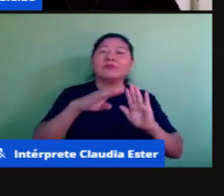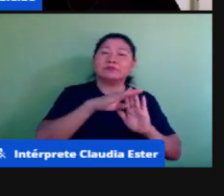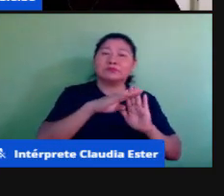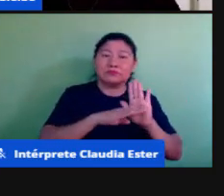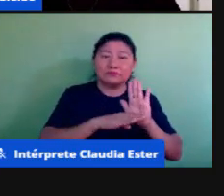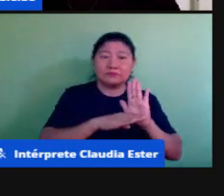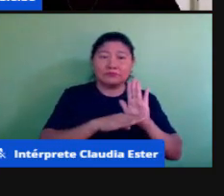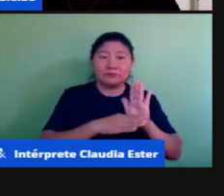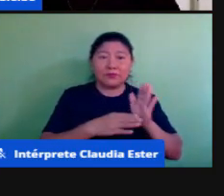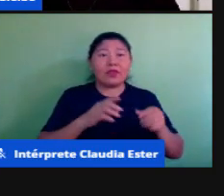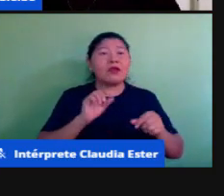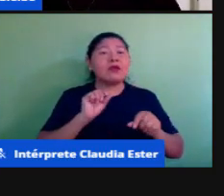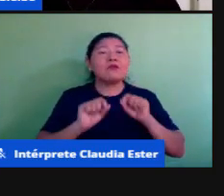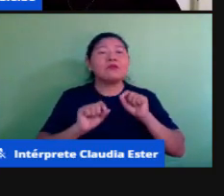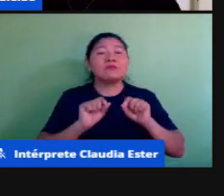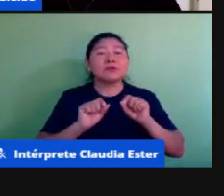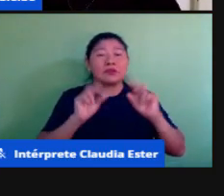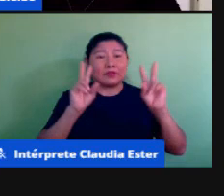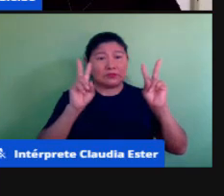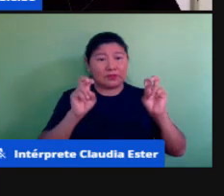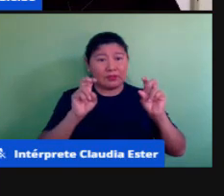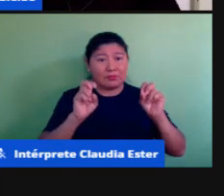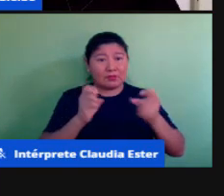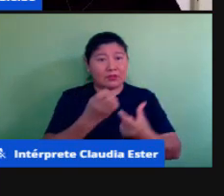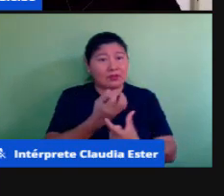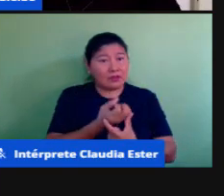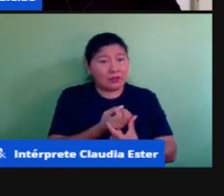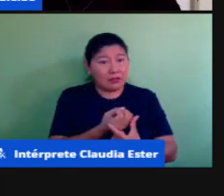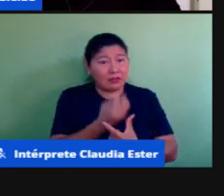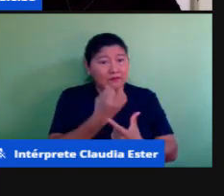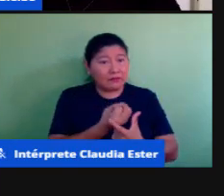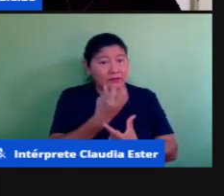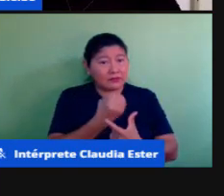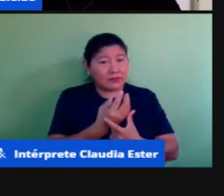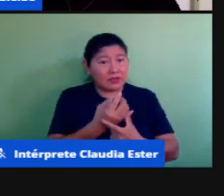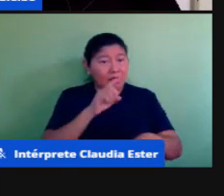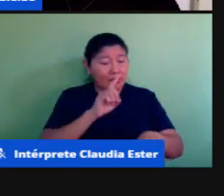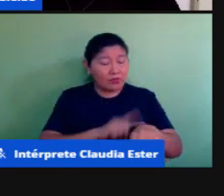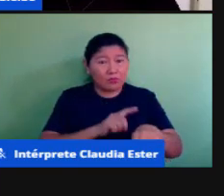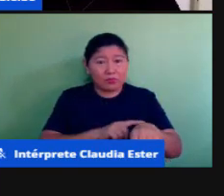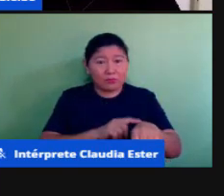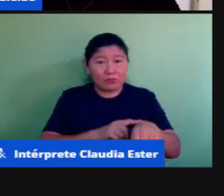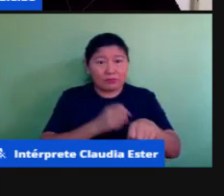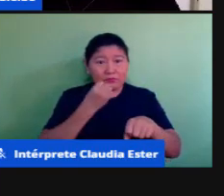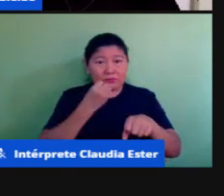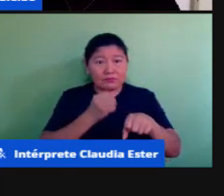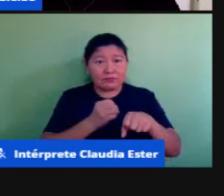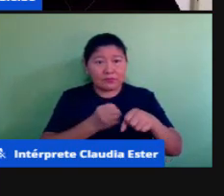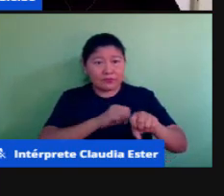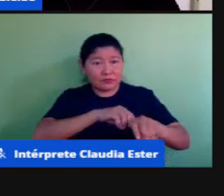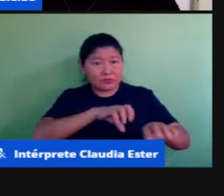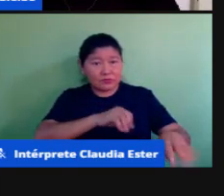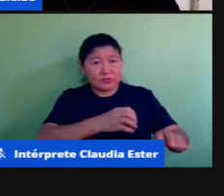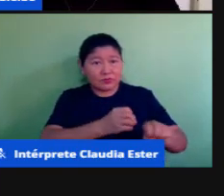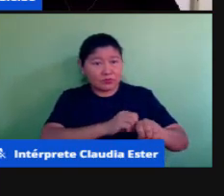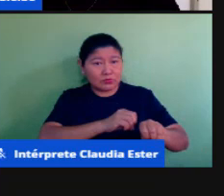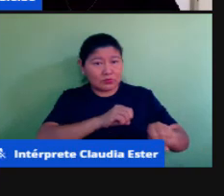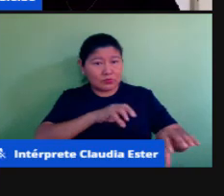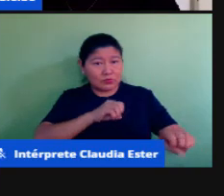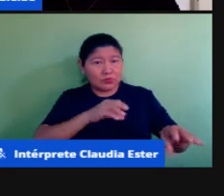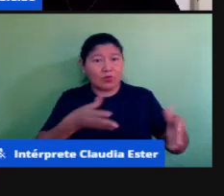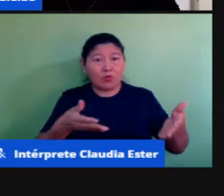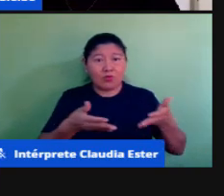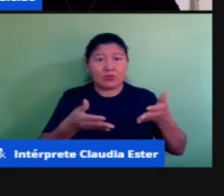ensino remoto, tá? Nós vamos falar, eu vou começar a falar com a parte da alfabetização, né?